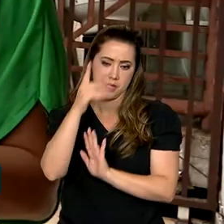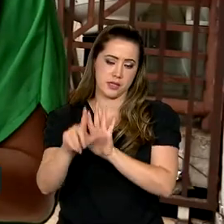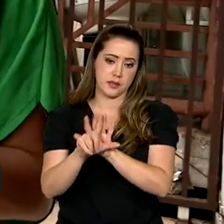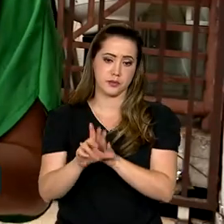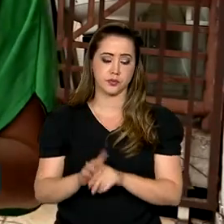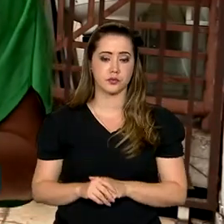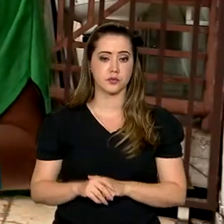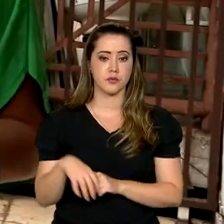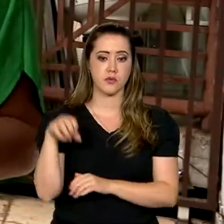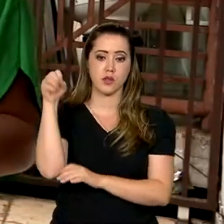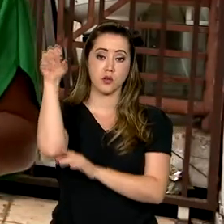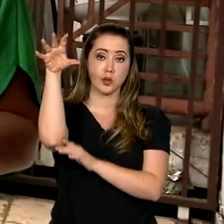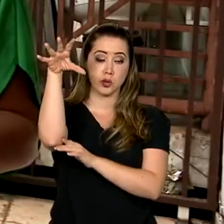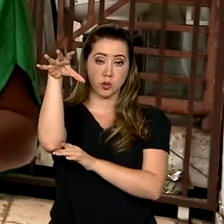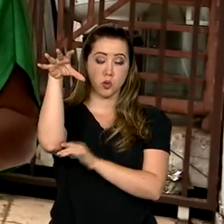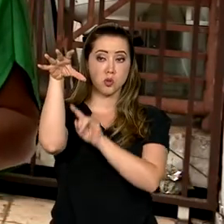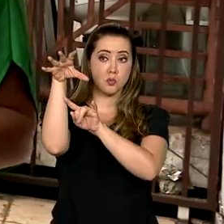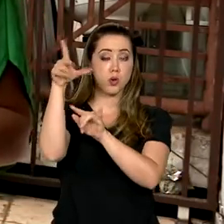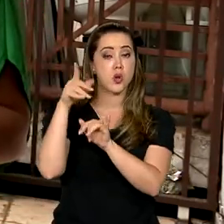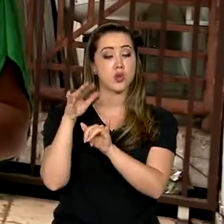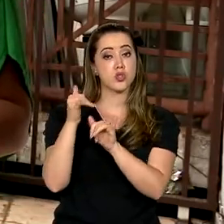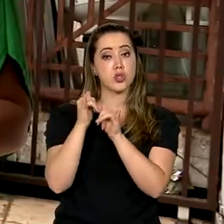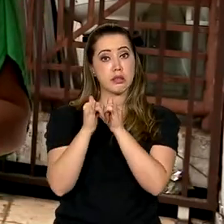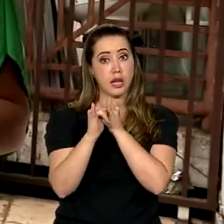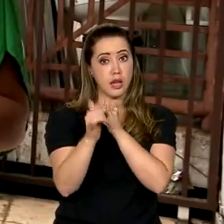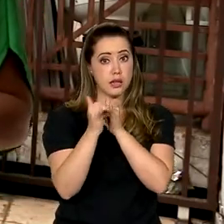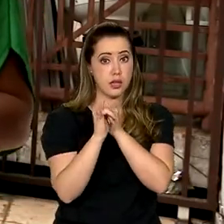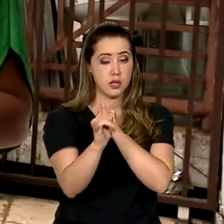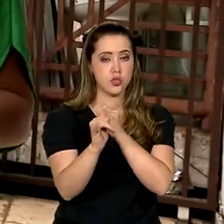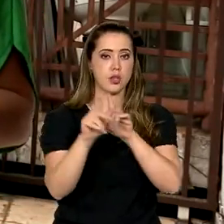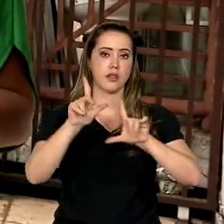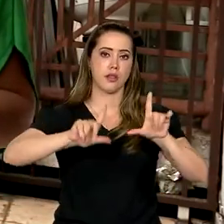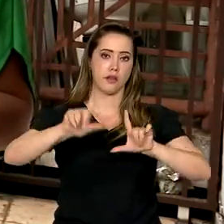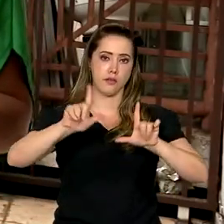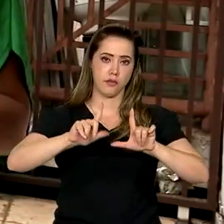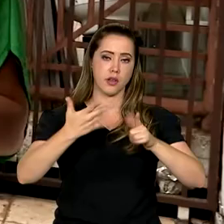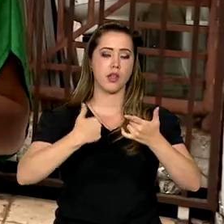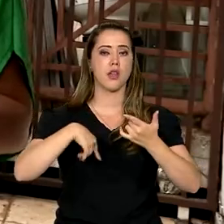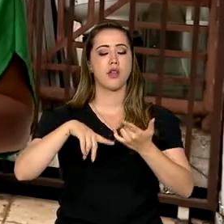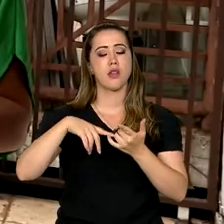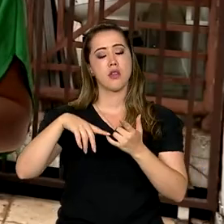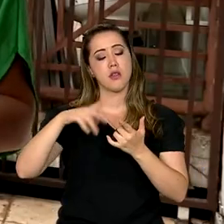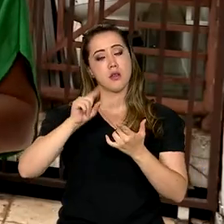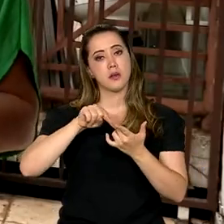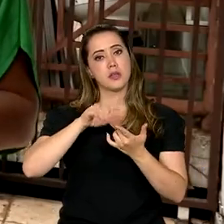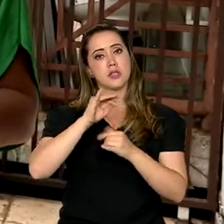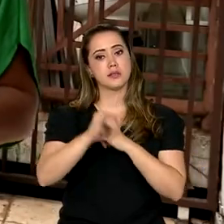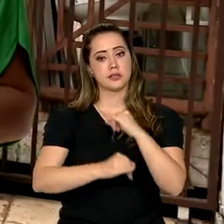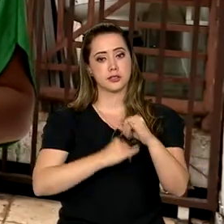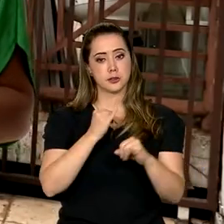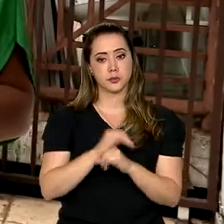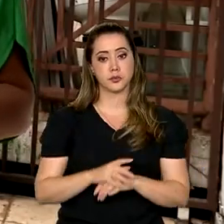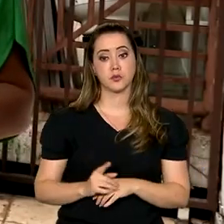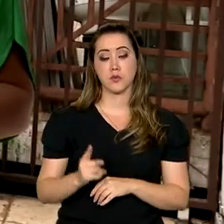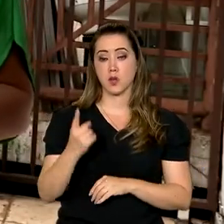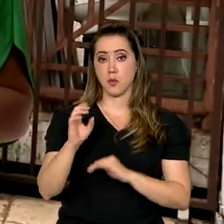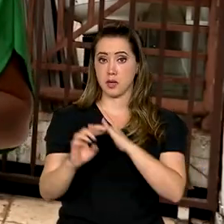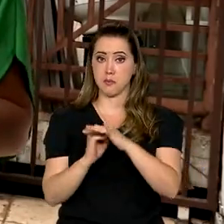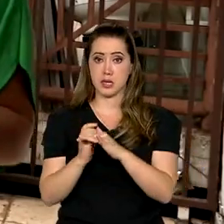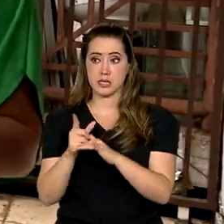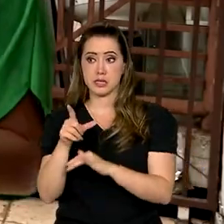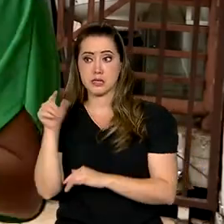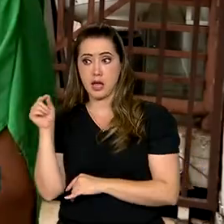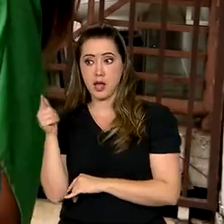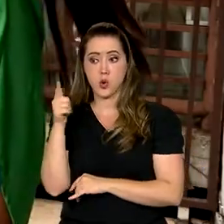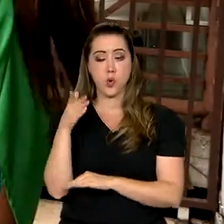postes recebem fiações de energia elétrica, telefonia, TV por assinatura e internet. Uma empresa sai, outra